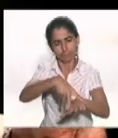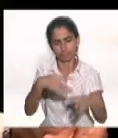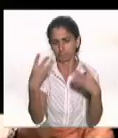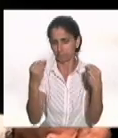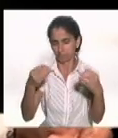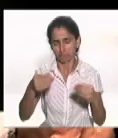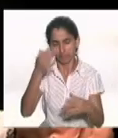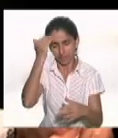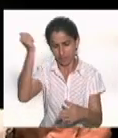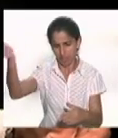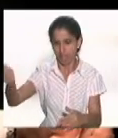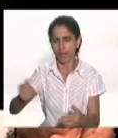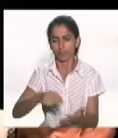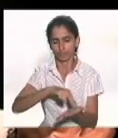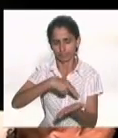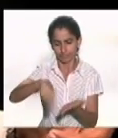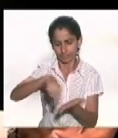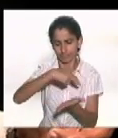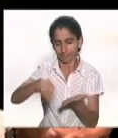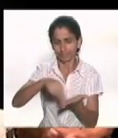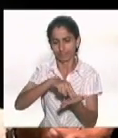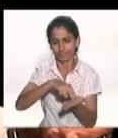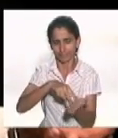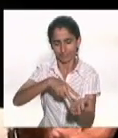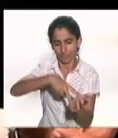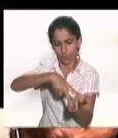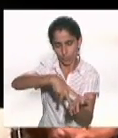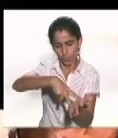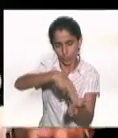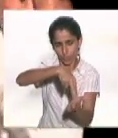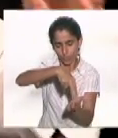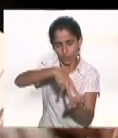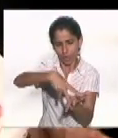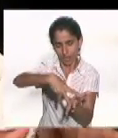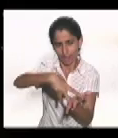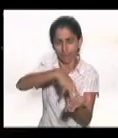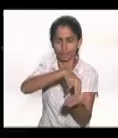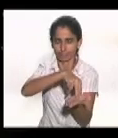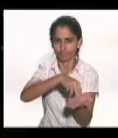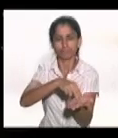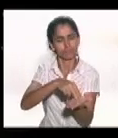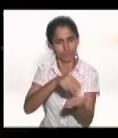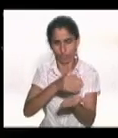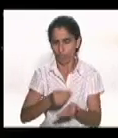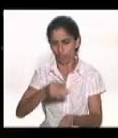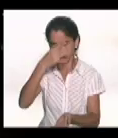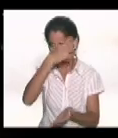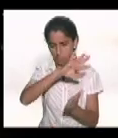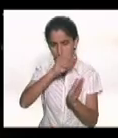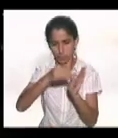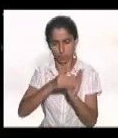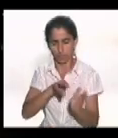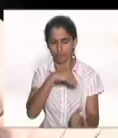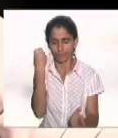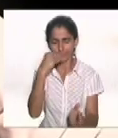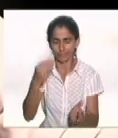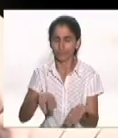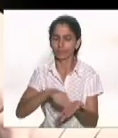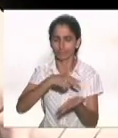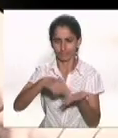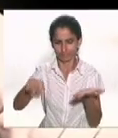Espacato. É pá, mati, vim. Aí eu abri, sabe, mandei todas. Quer dizer, aquilo